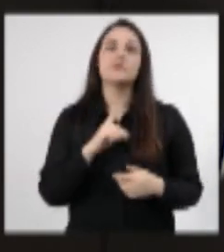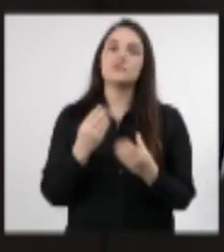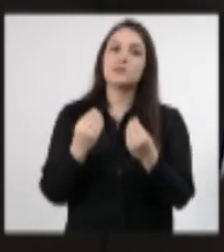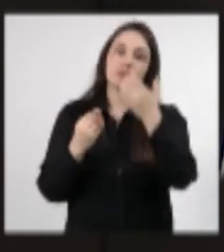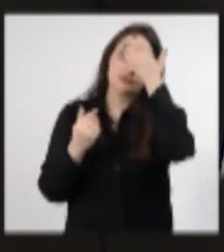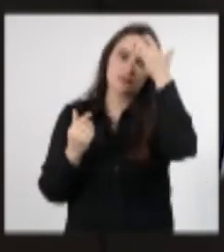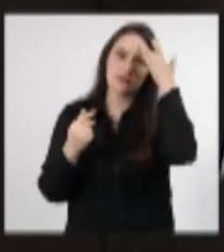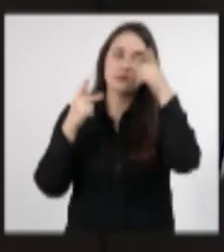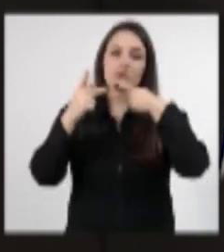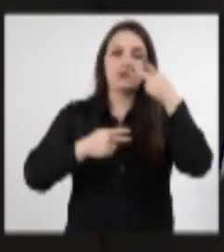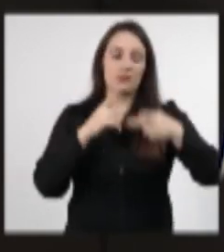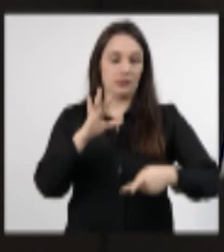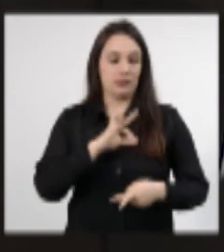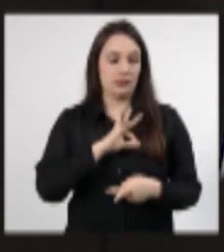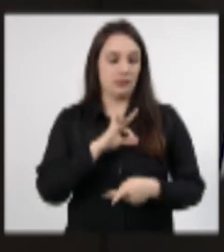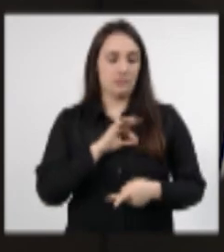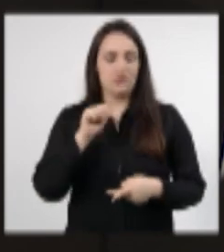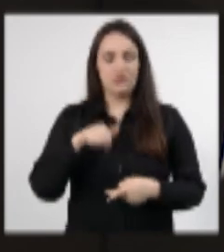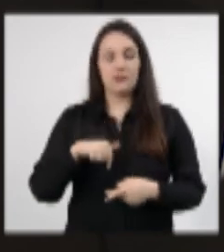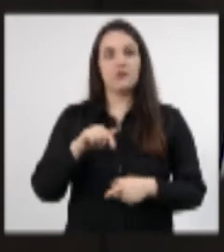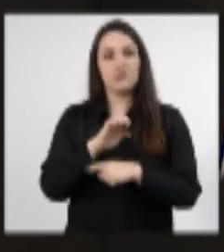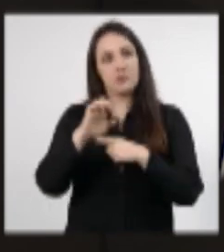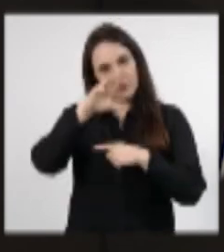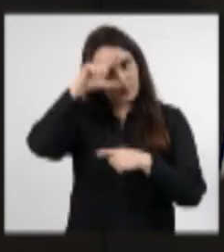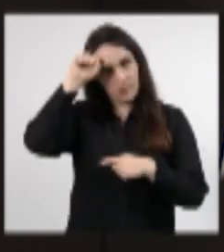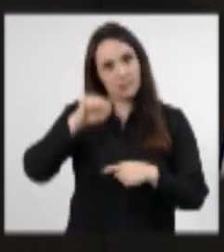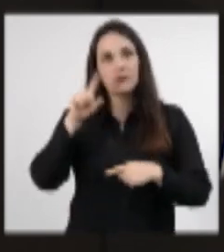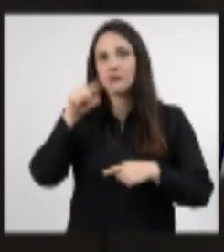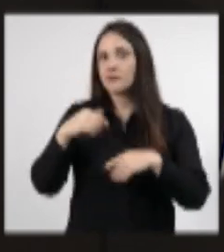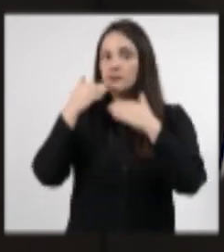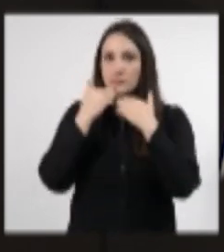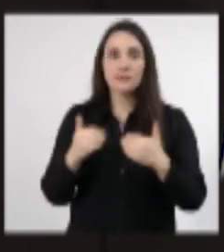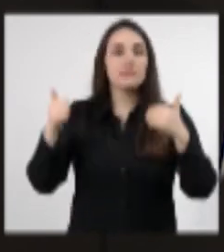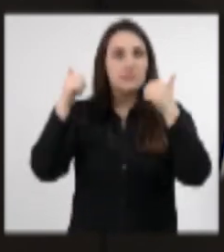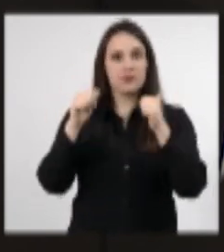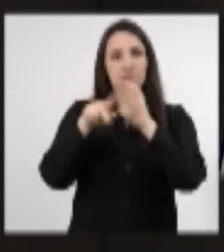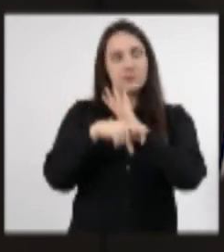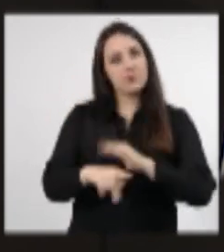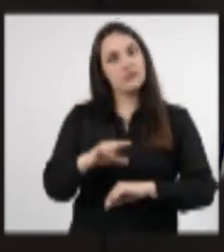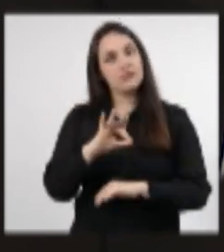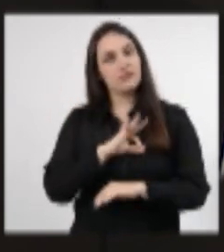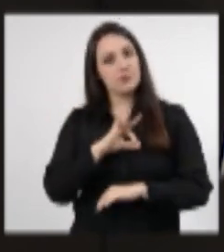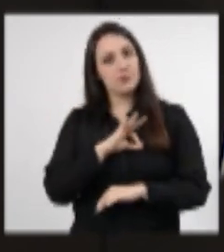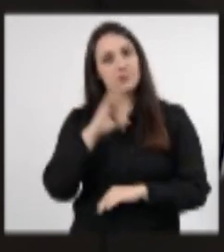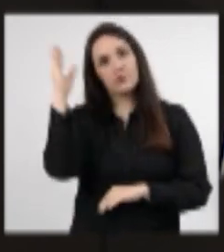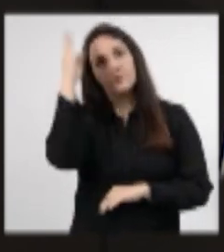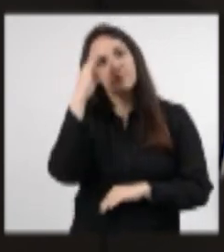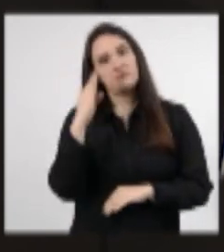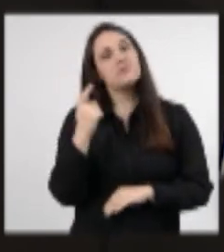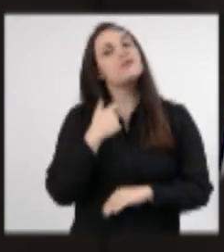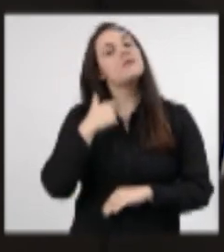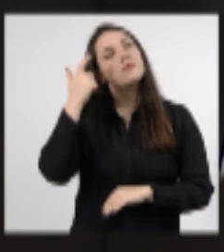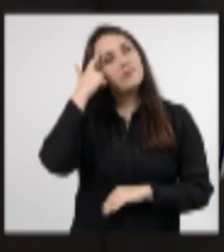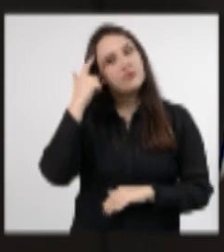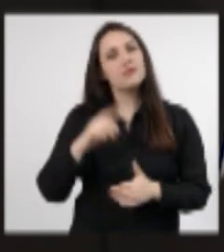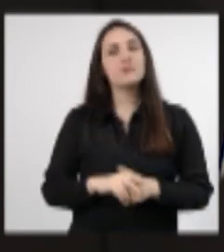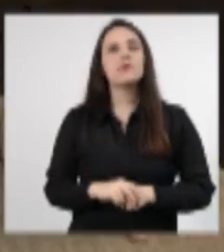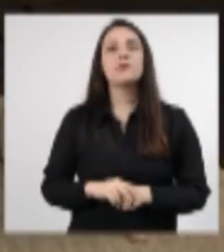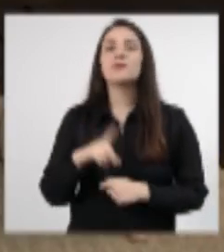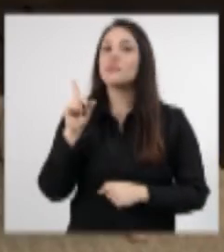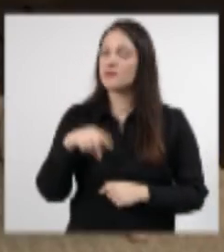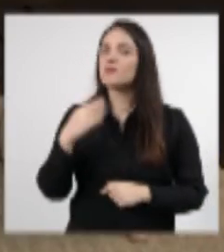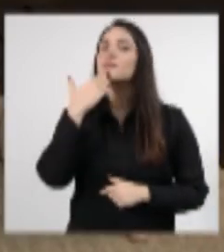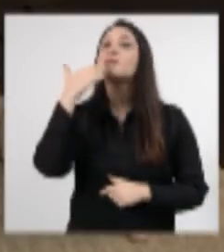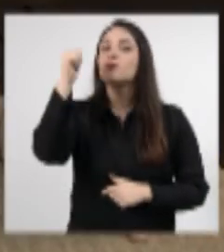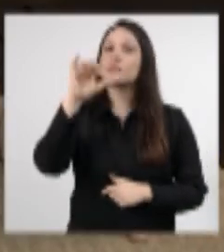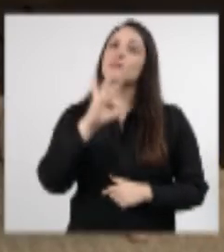muitos dizem que a Polícia Civil do Estado de Mato Grosso do Sul é uma das melhores polícias do Brasil, e eu arrisco dizer que ela não está